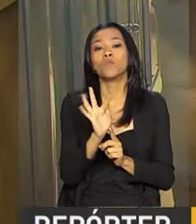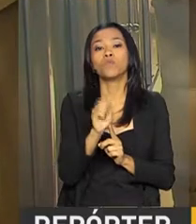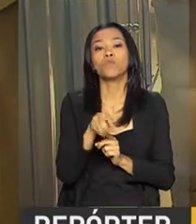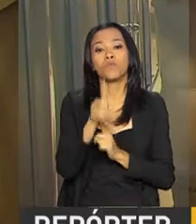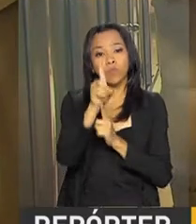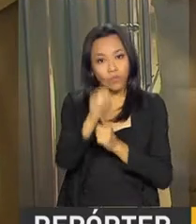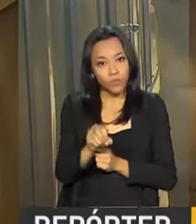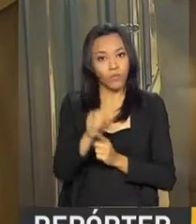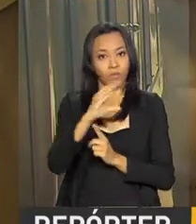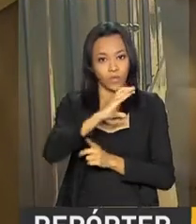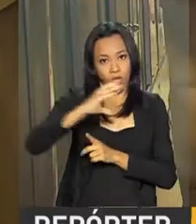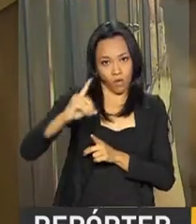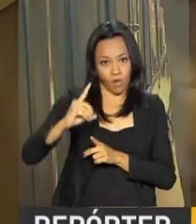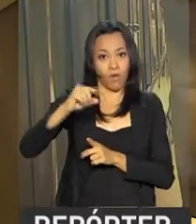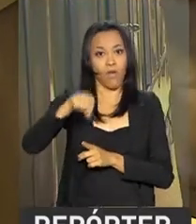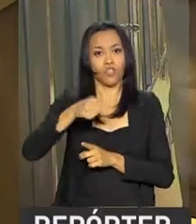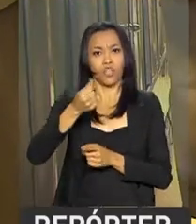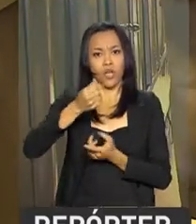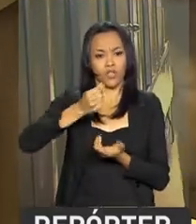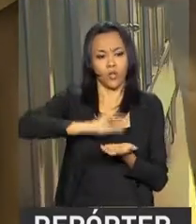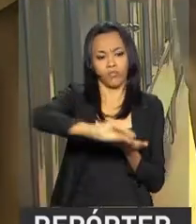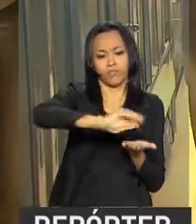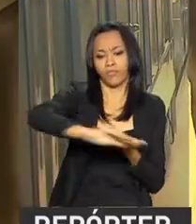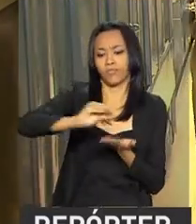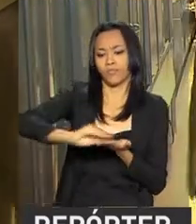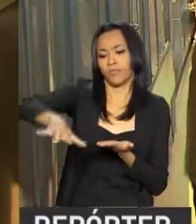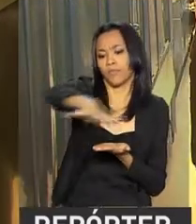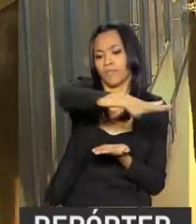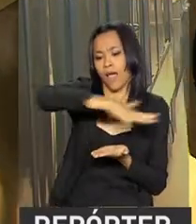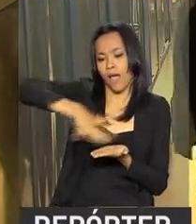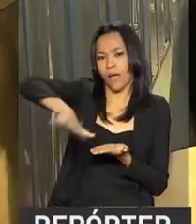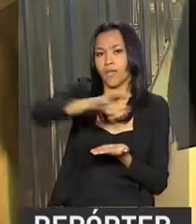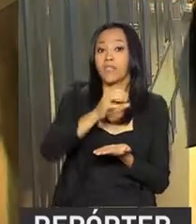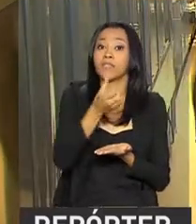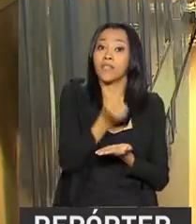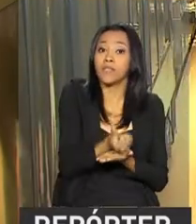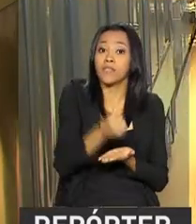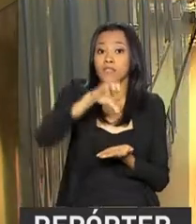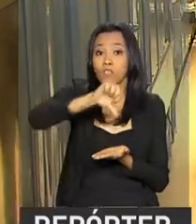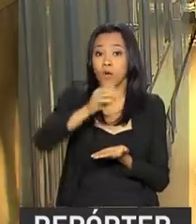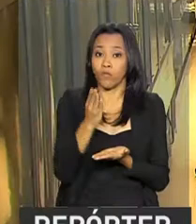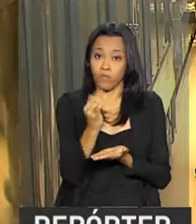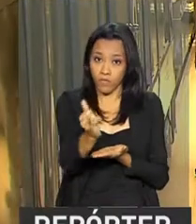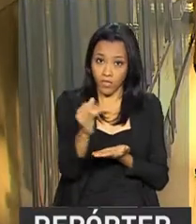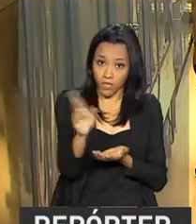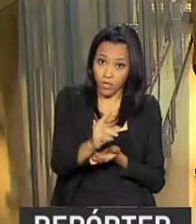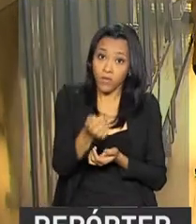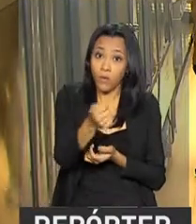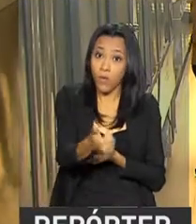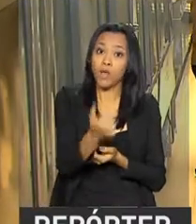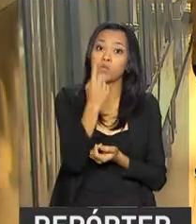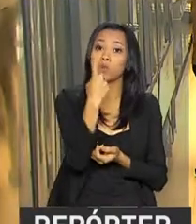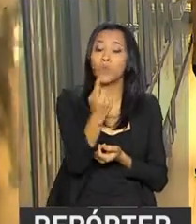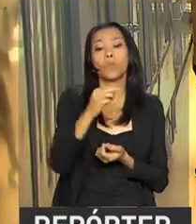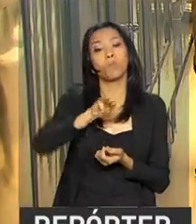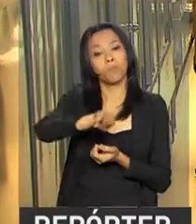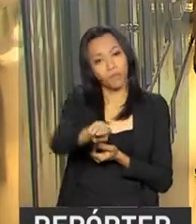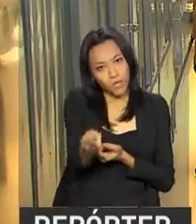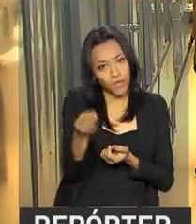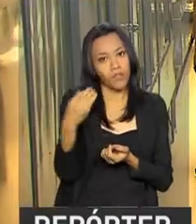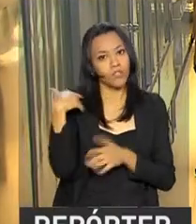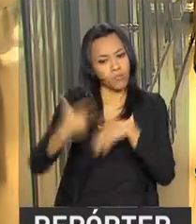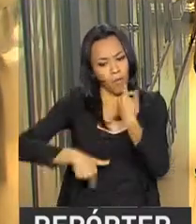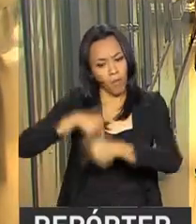e injetou na economia da região 69 bilhões de reais foram quase 1 milhão de operações